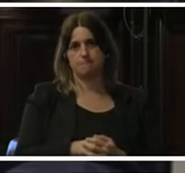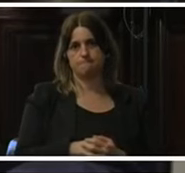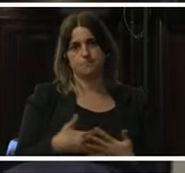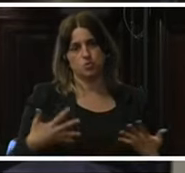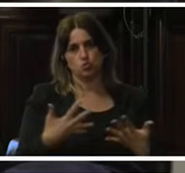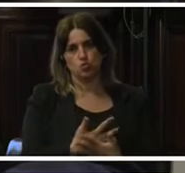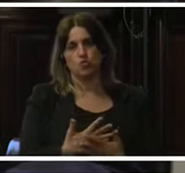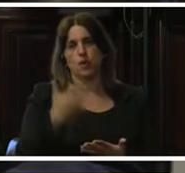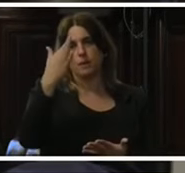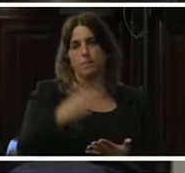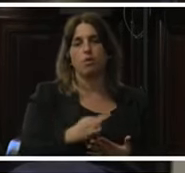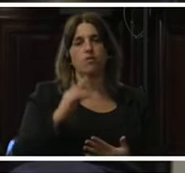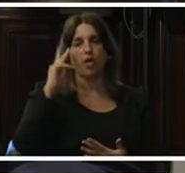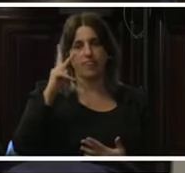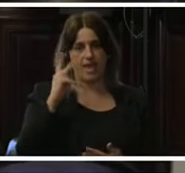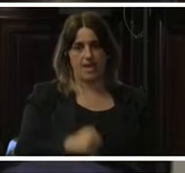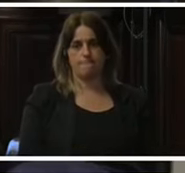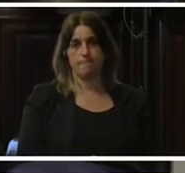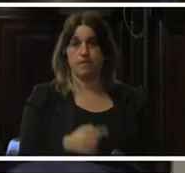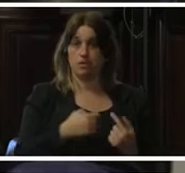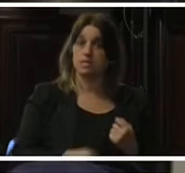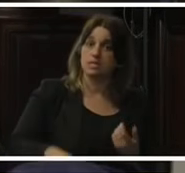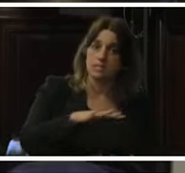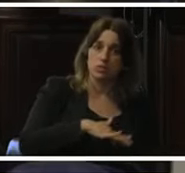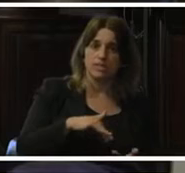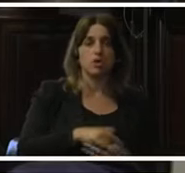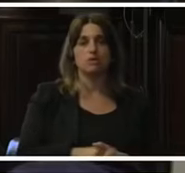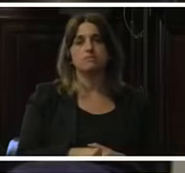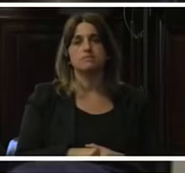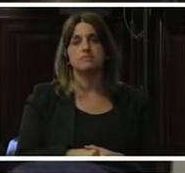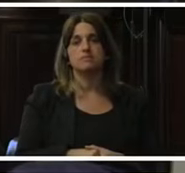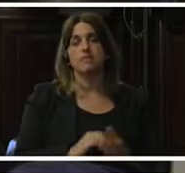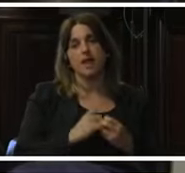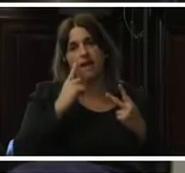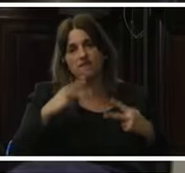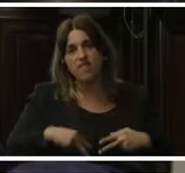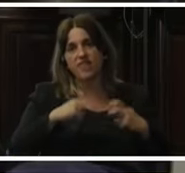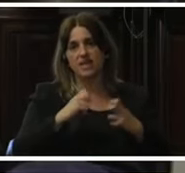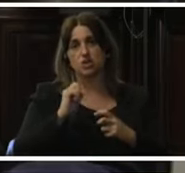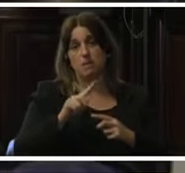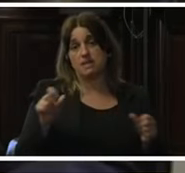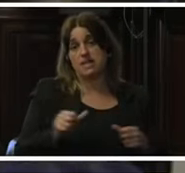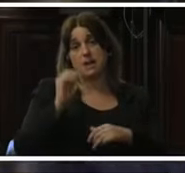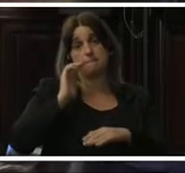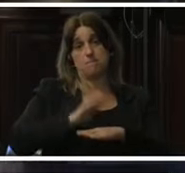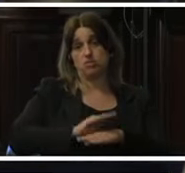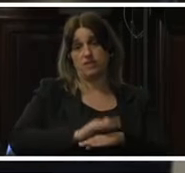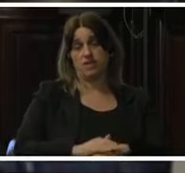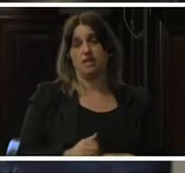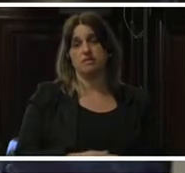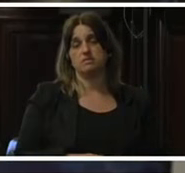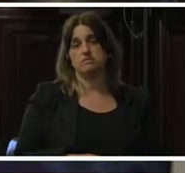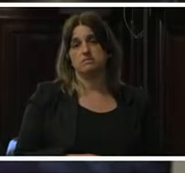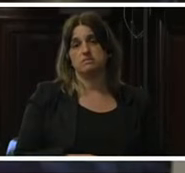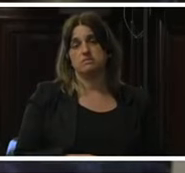estado dos inquéritos e das investigações para determinar as responsabilidades dos responsáveis